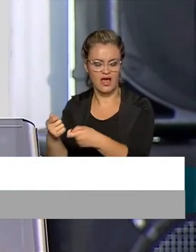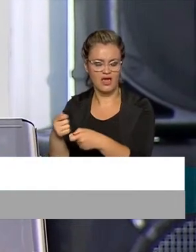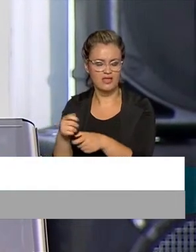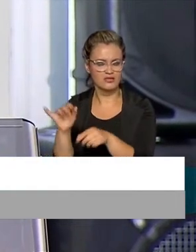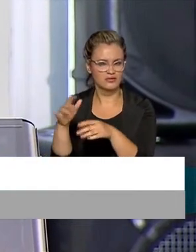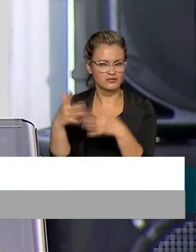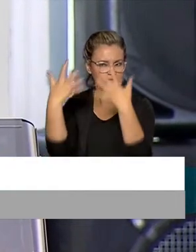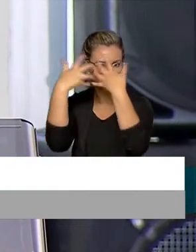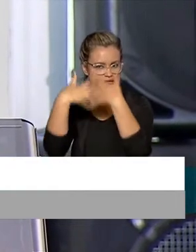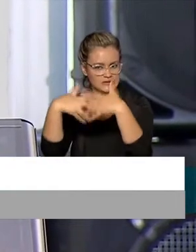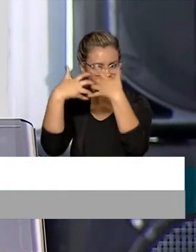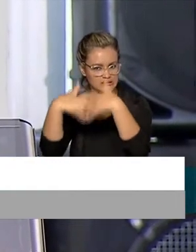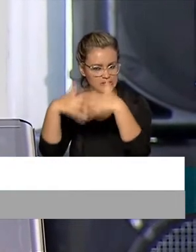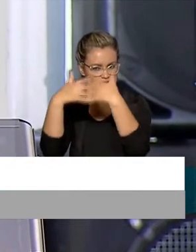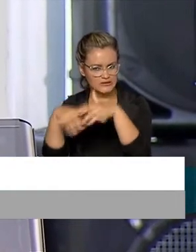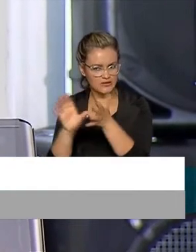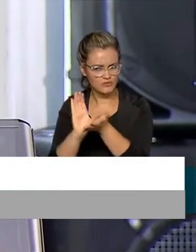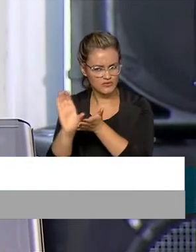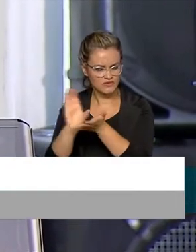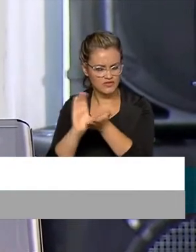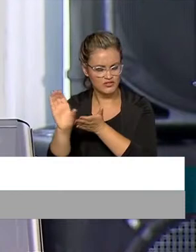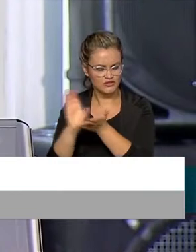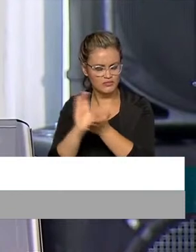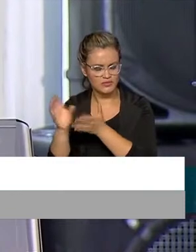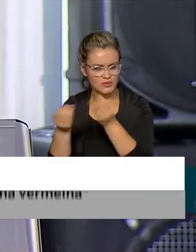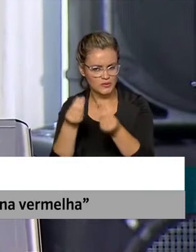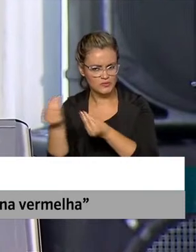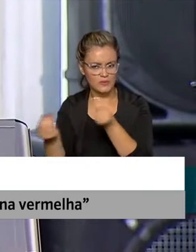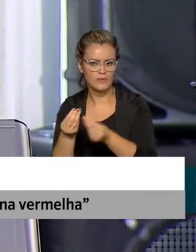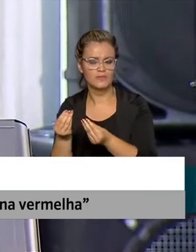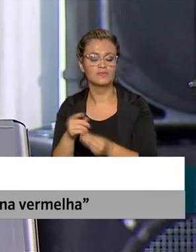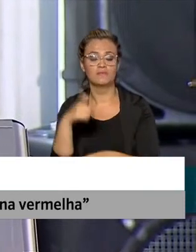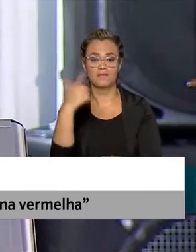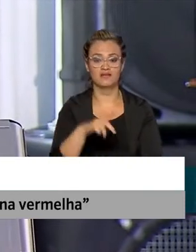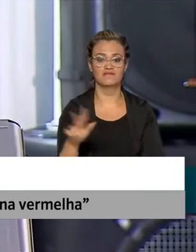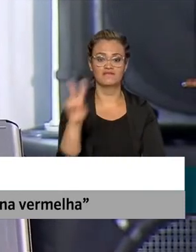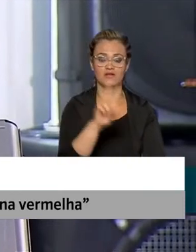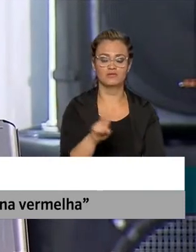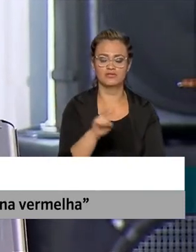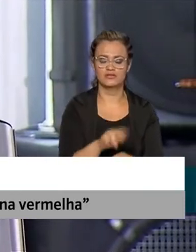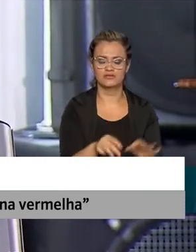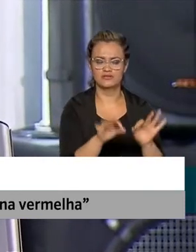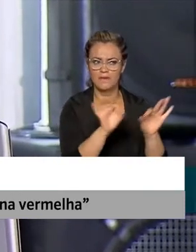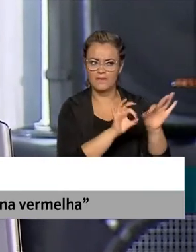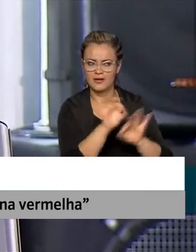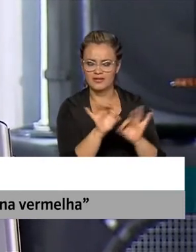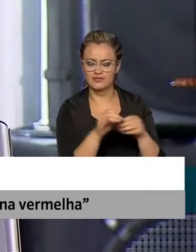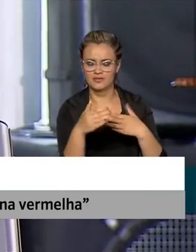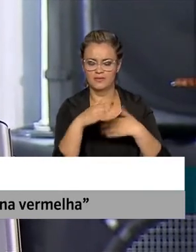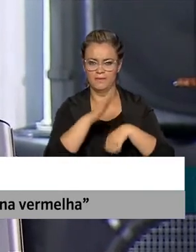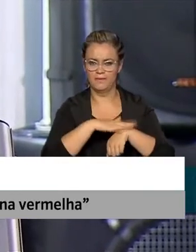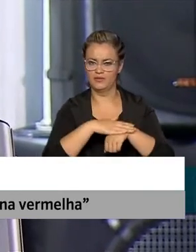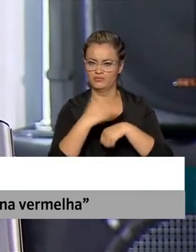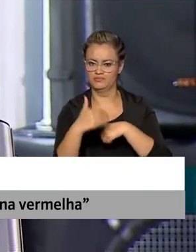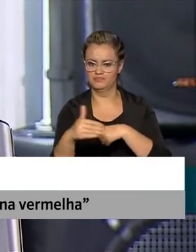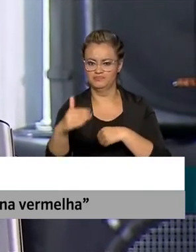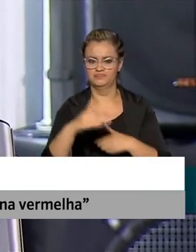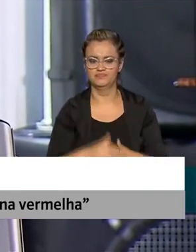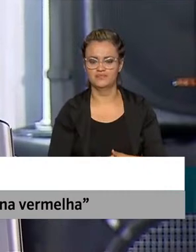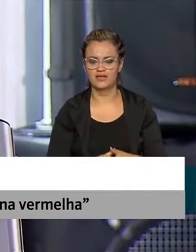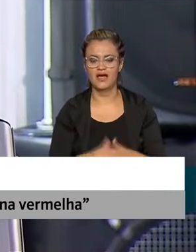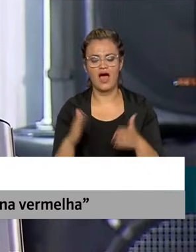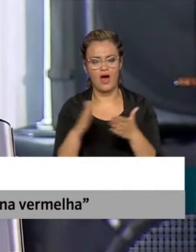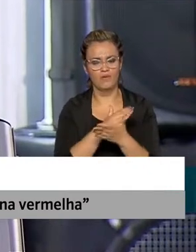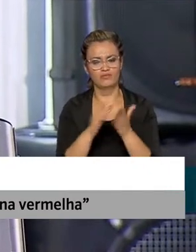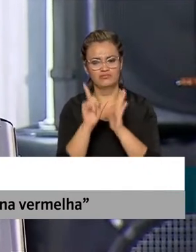otimizando e racionalizando os investimentos e os efetivos, além de valorizar o planejamento em longo prazo. A despeito das